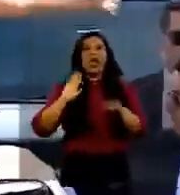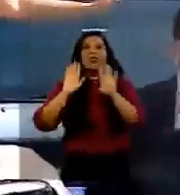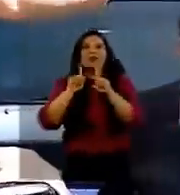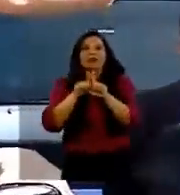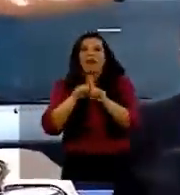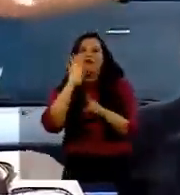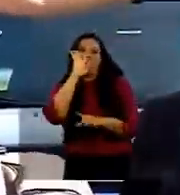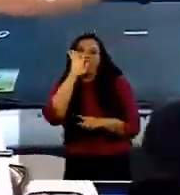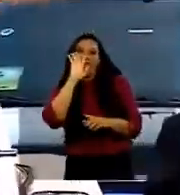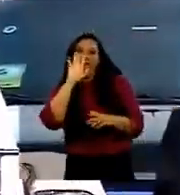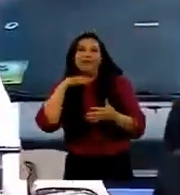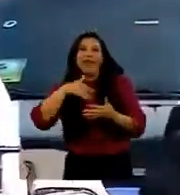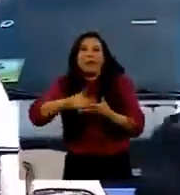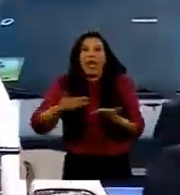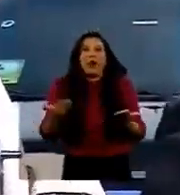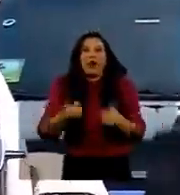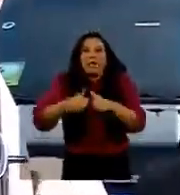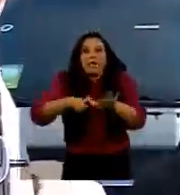esplanada até agora.